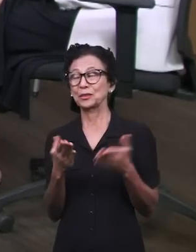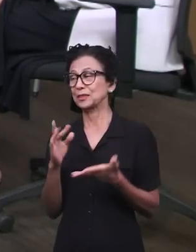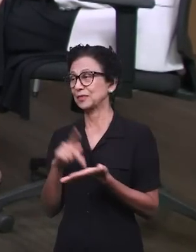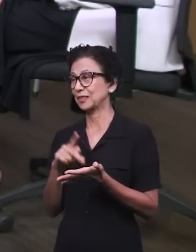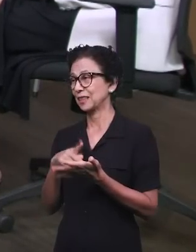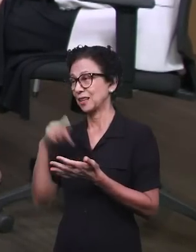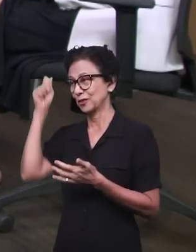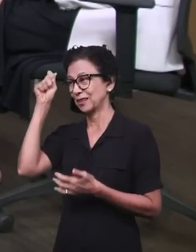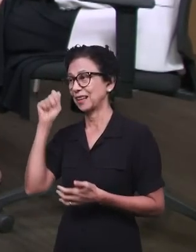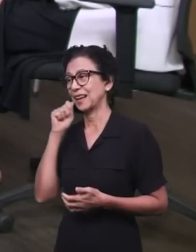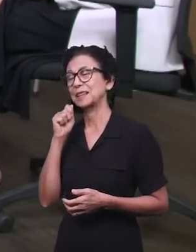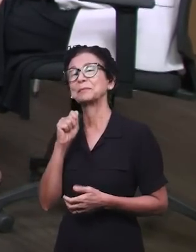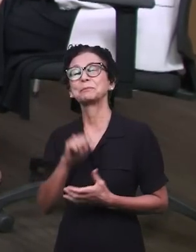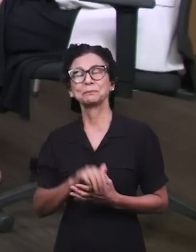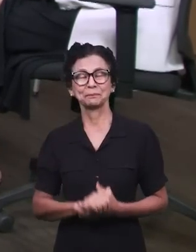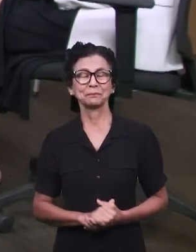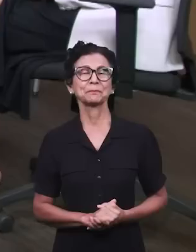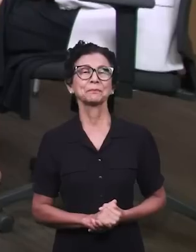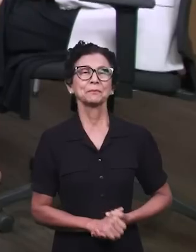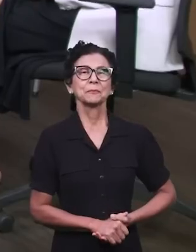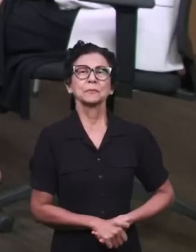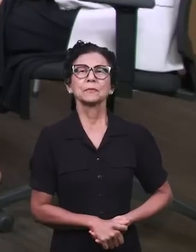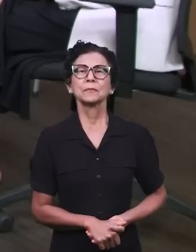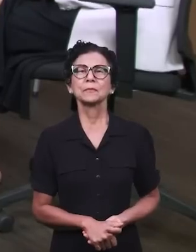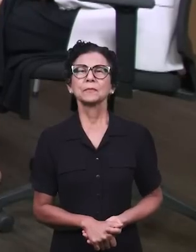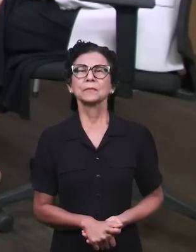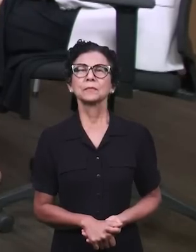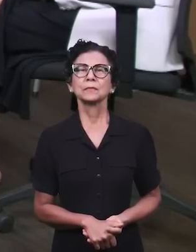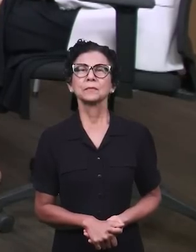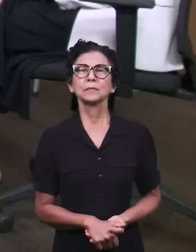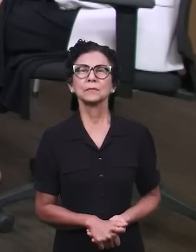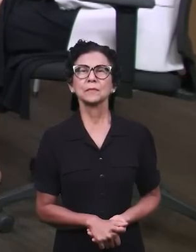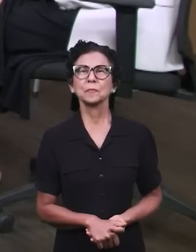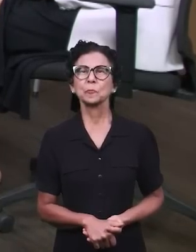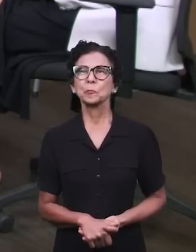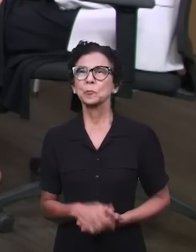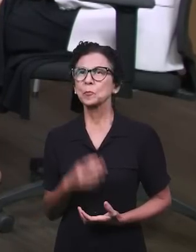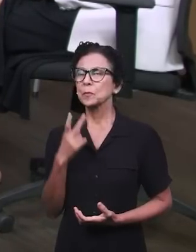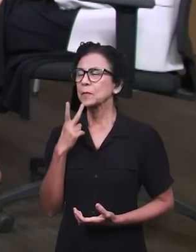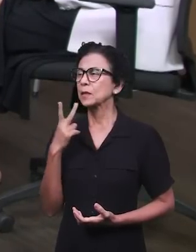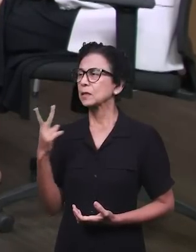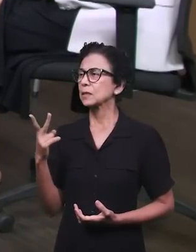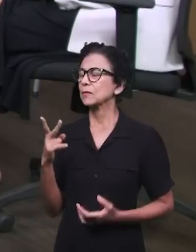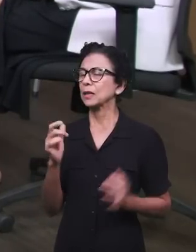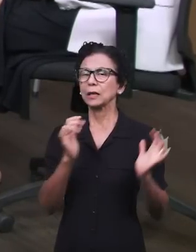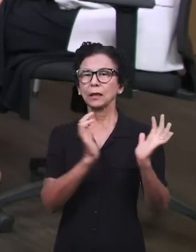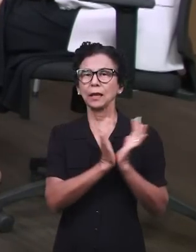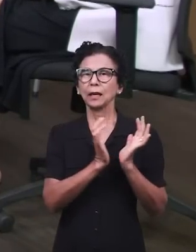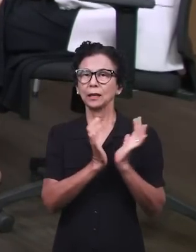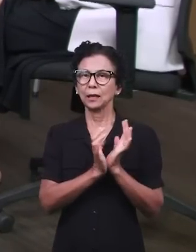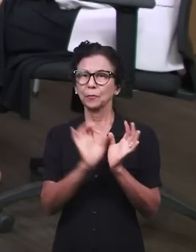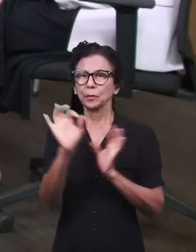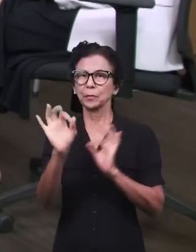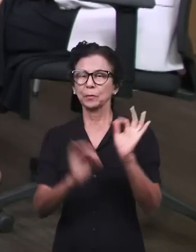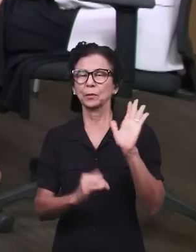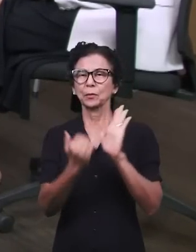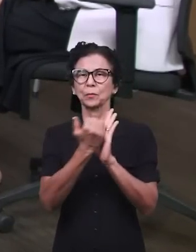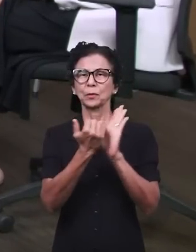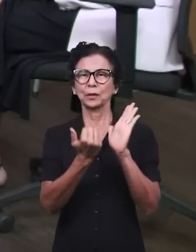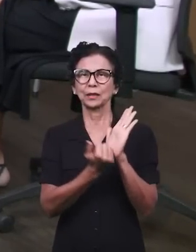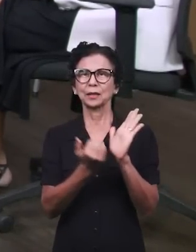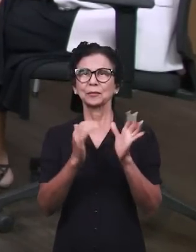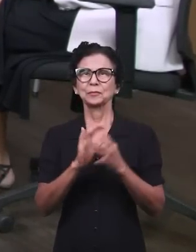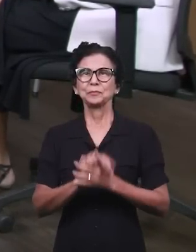Muito bem, a gente está chegando, caminhando para o final. Andréia, eu quero pedir que você fale um pouco sobre a produção do programa. Fique à vontade.